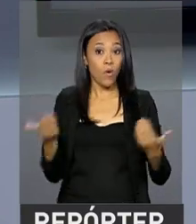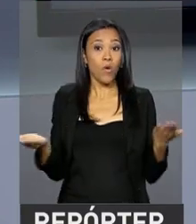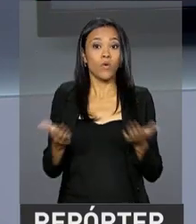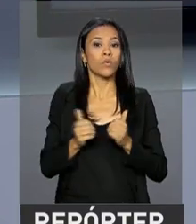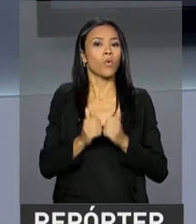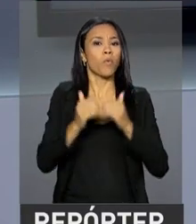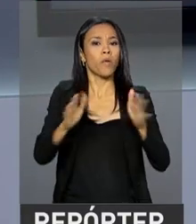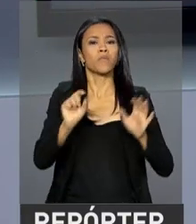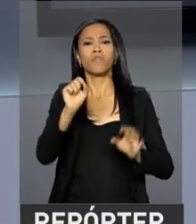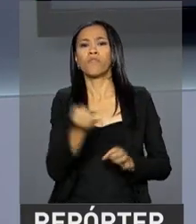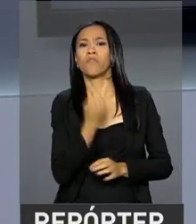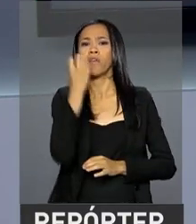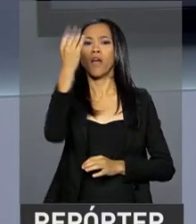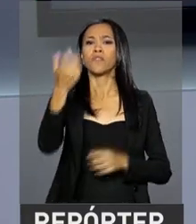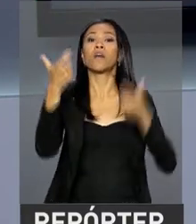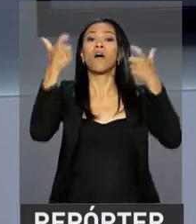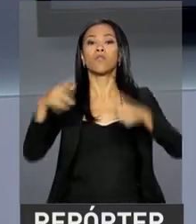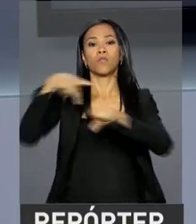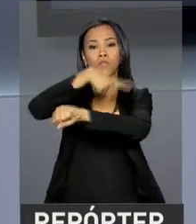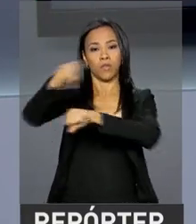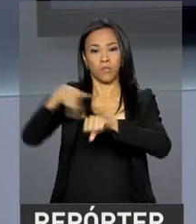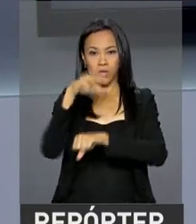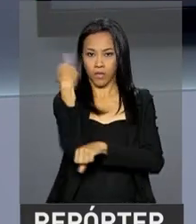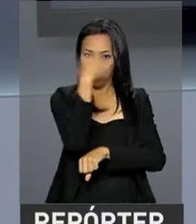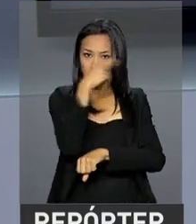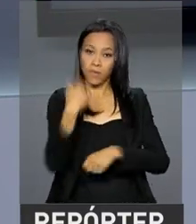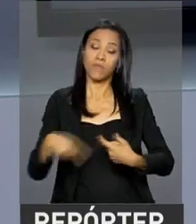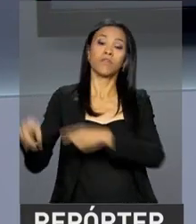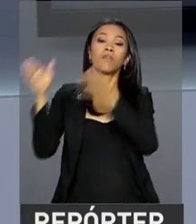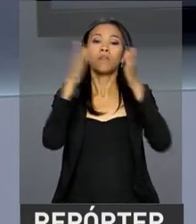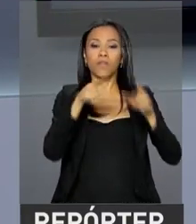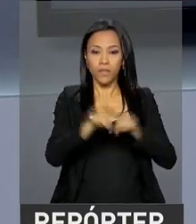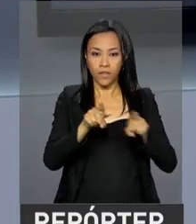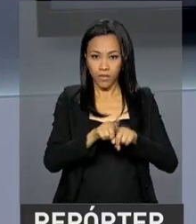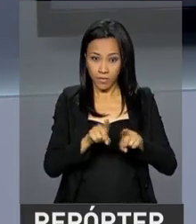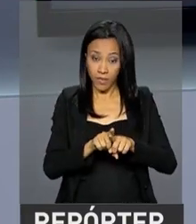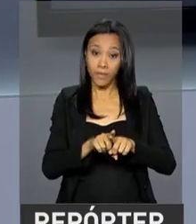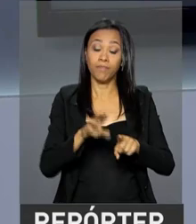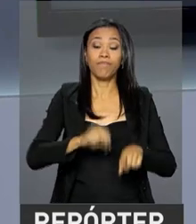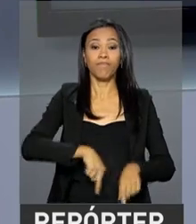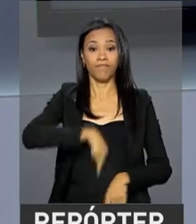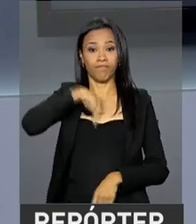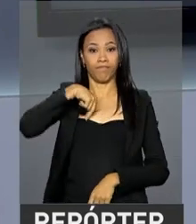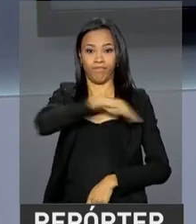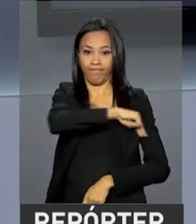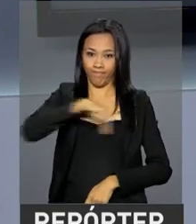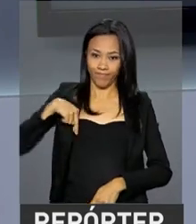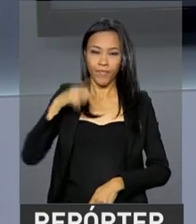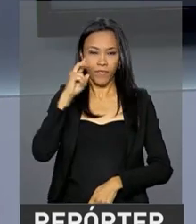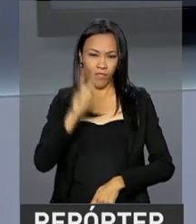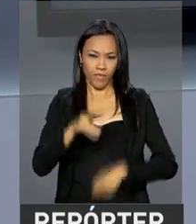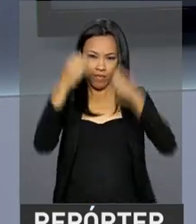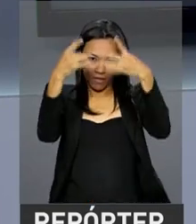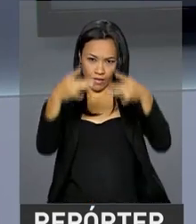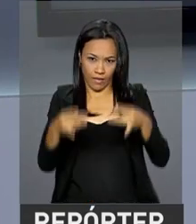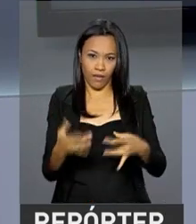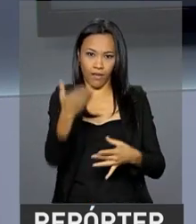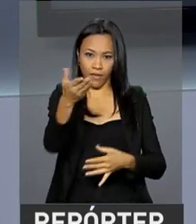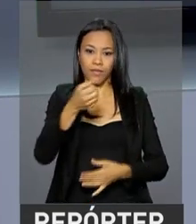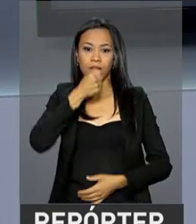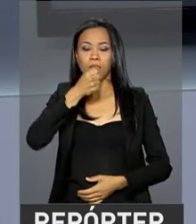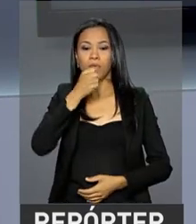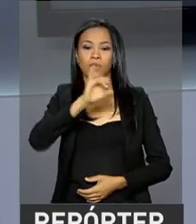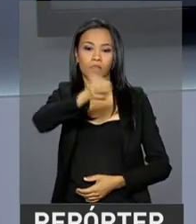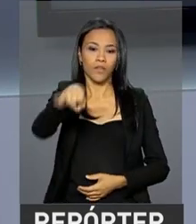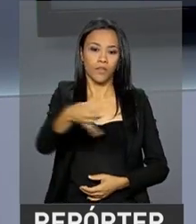hoje Viagem à Rússia e à Noruega Vamos então ao Palácio do Planalto saber os detalhes com o repórter João Pedro Neto Bom dia João